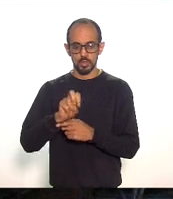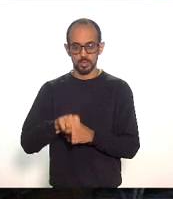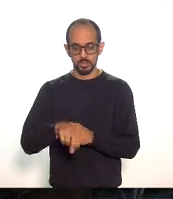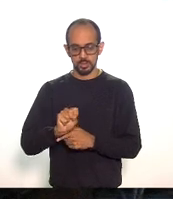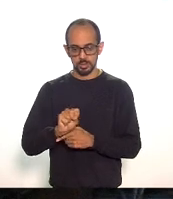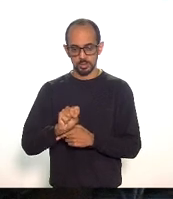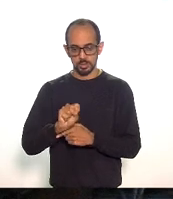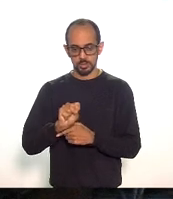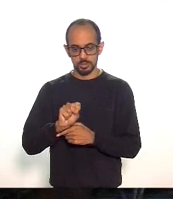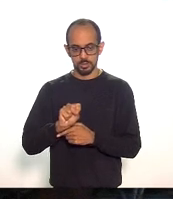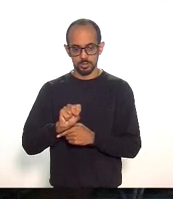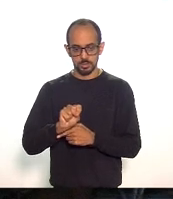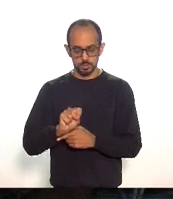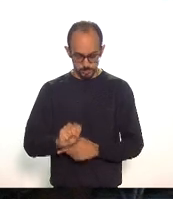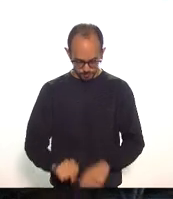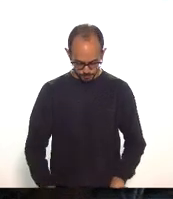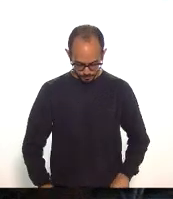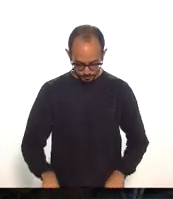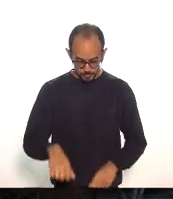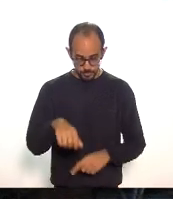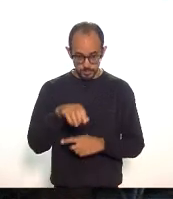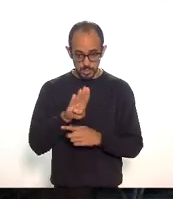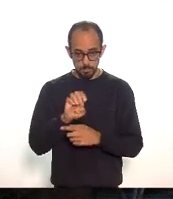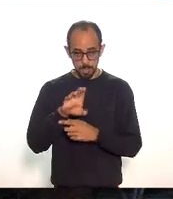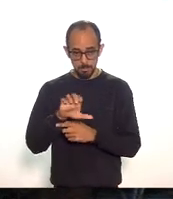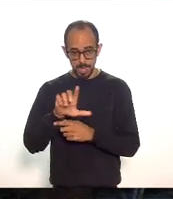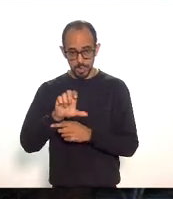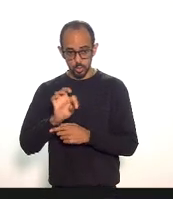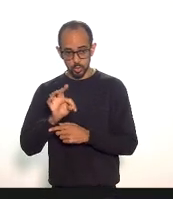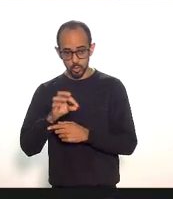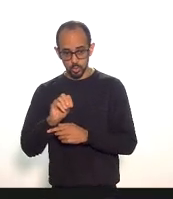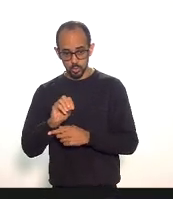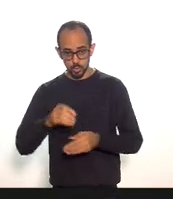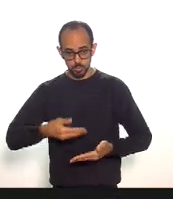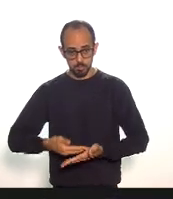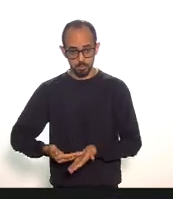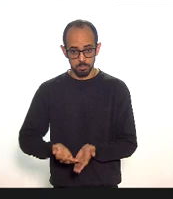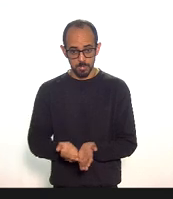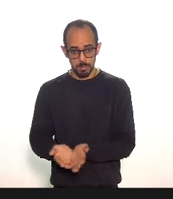Deputado Átila Nunes. Deputado Bebeto.